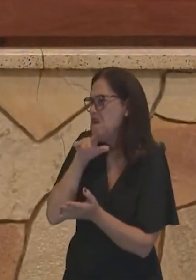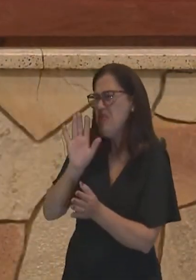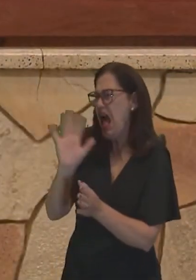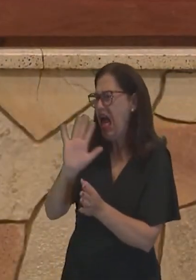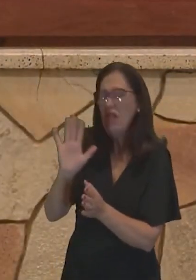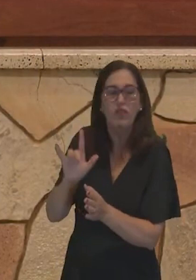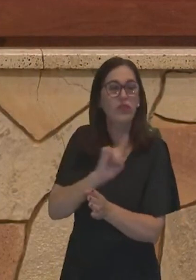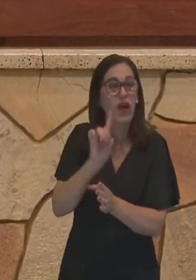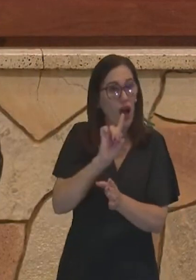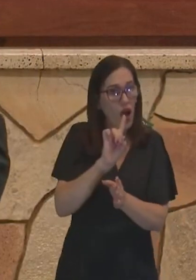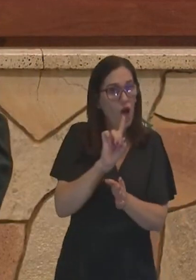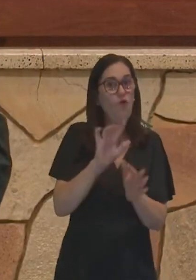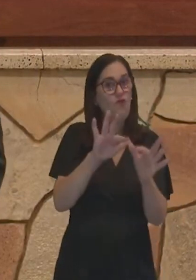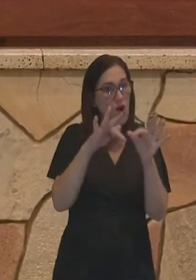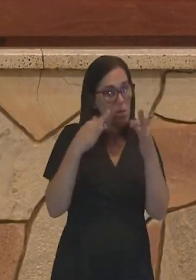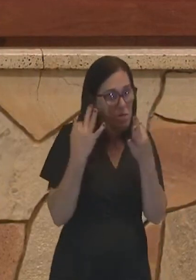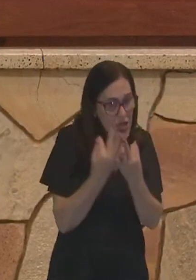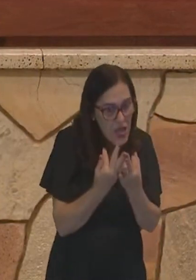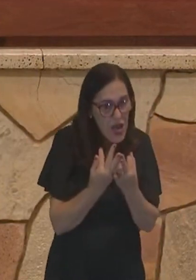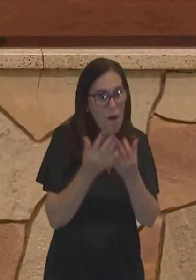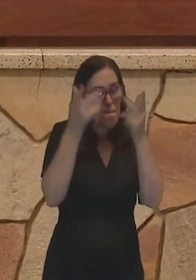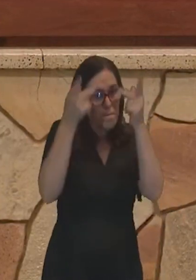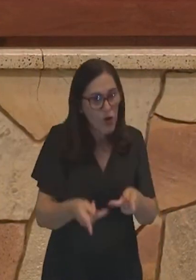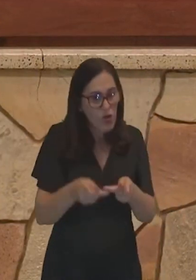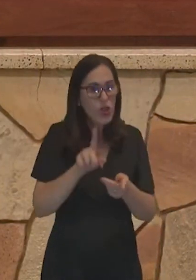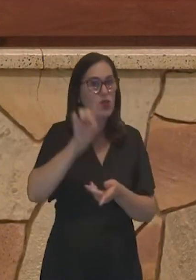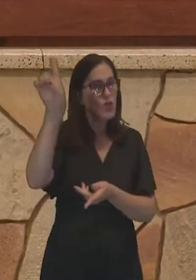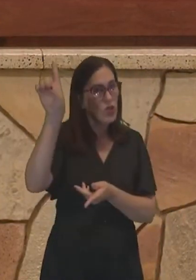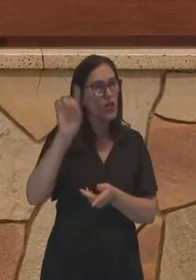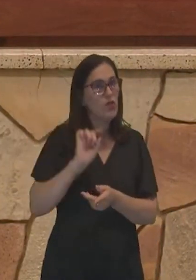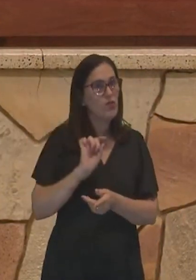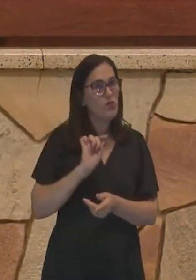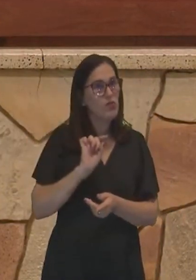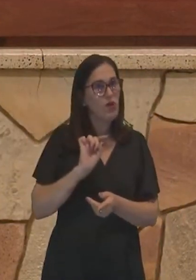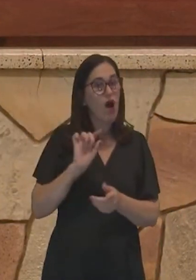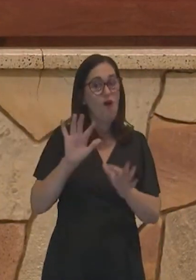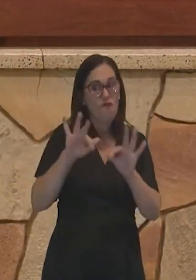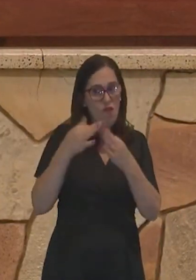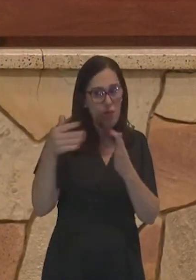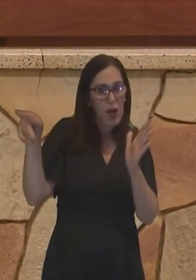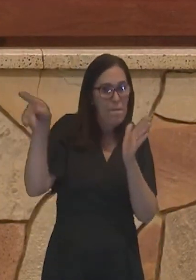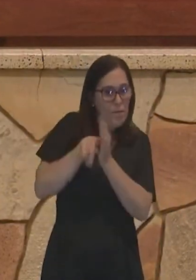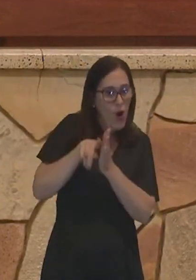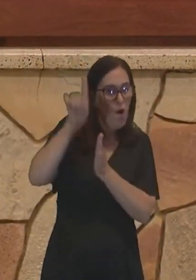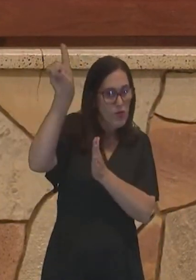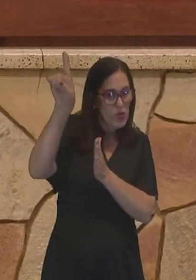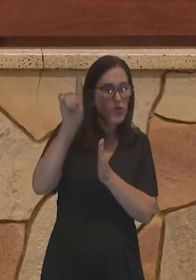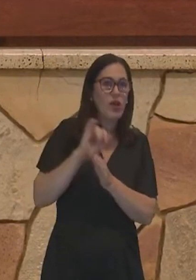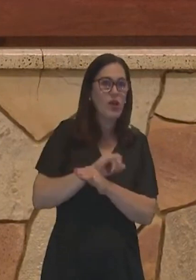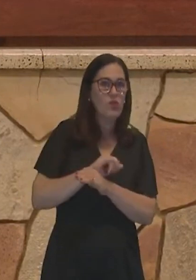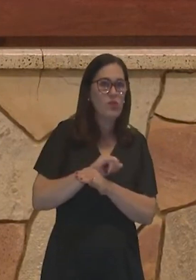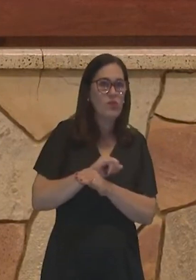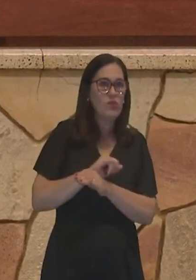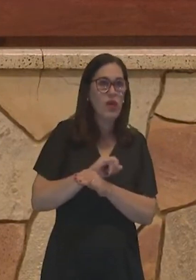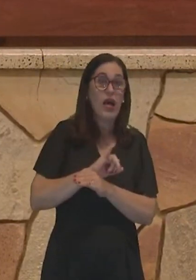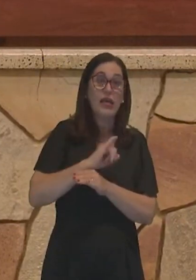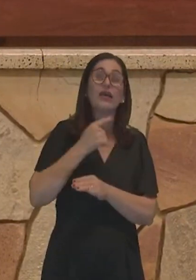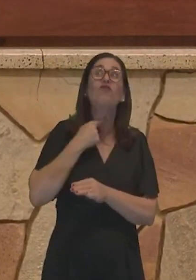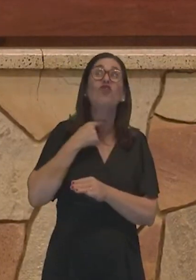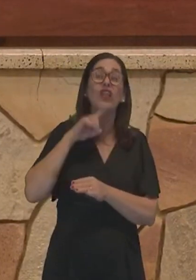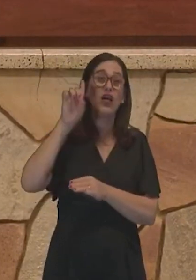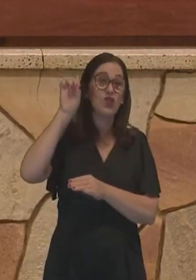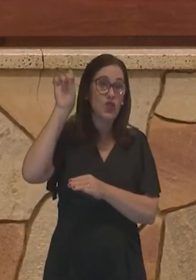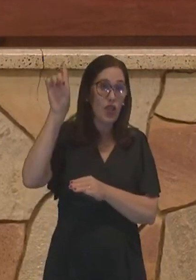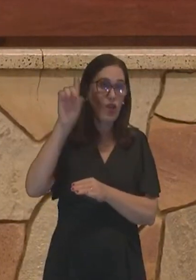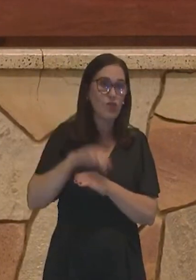de uma família formada segundo os propósitos de Deus, não permita que essas coisas tomem conta do coração. Coloquem